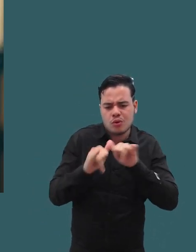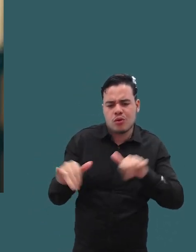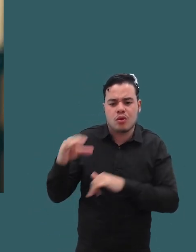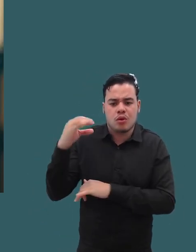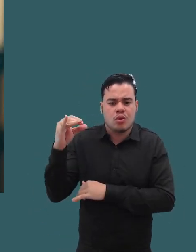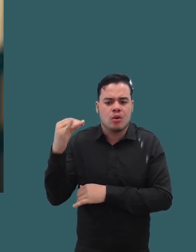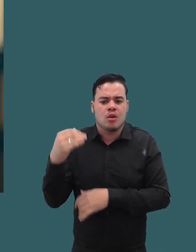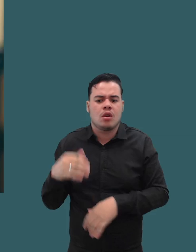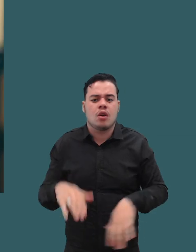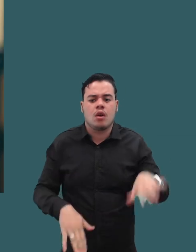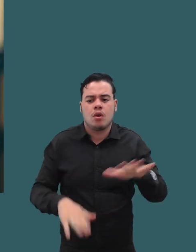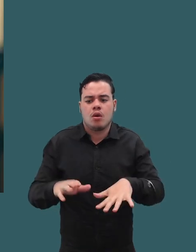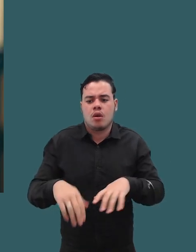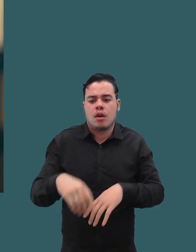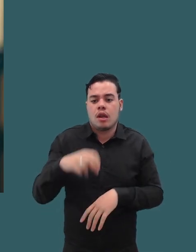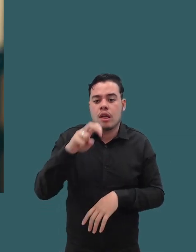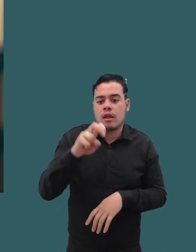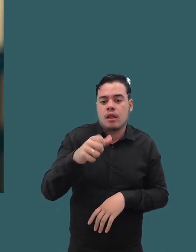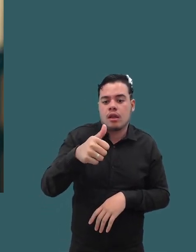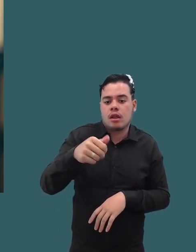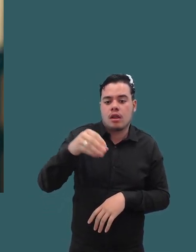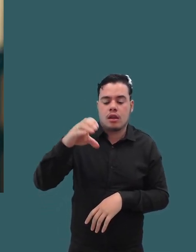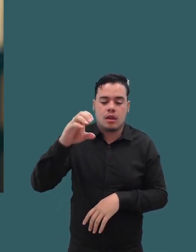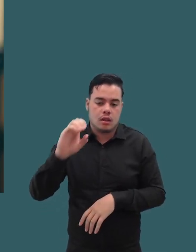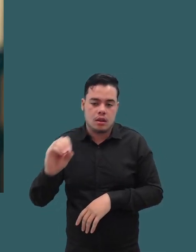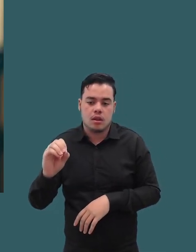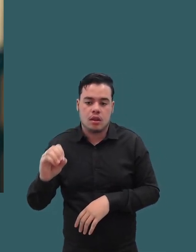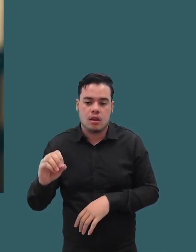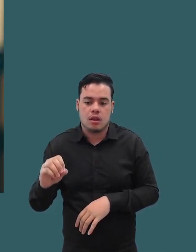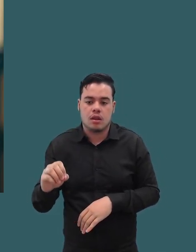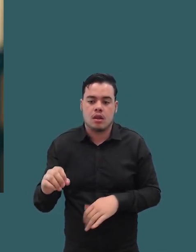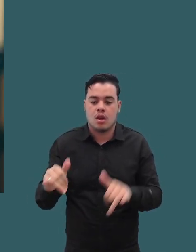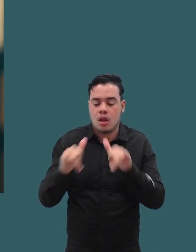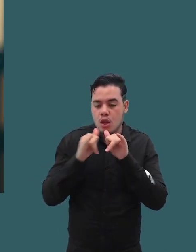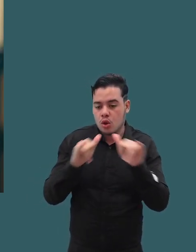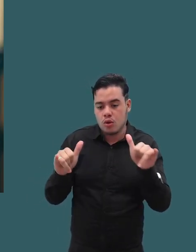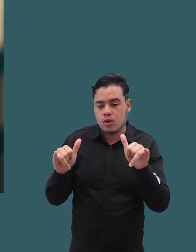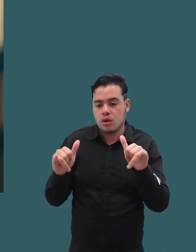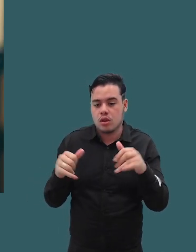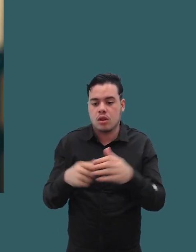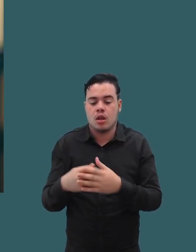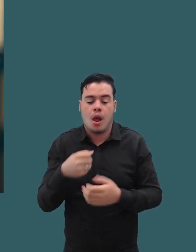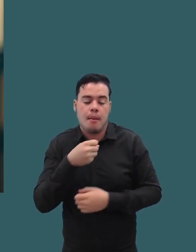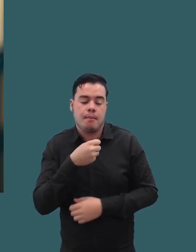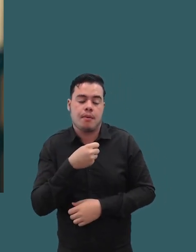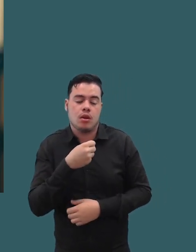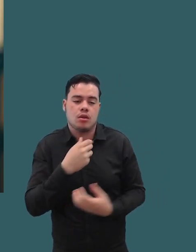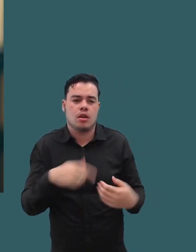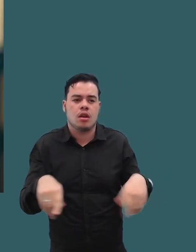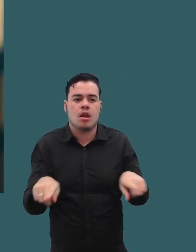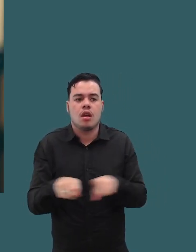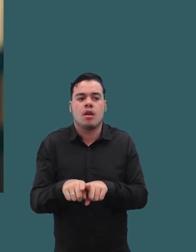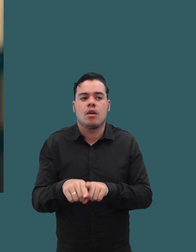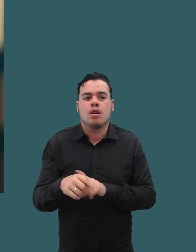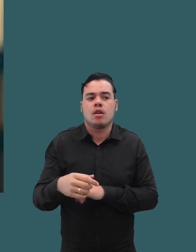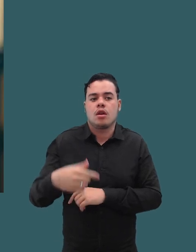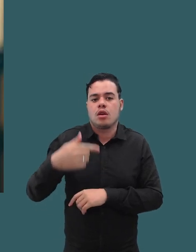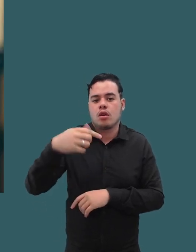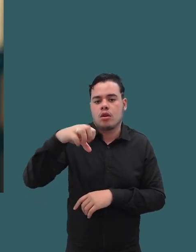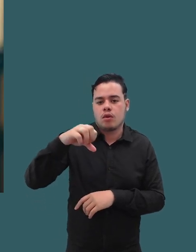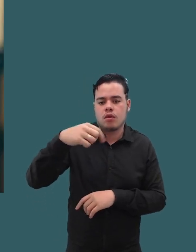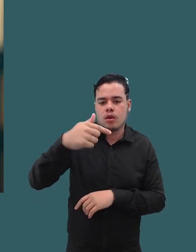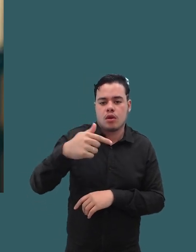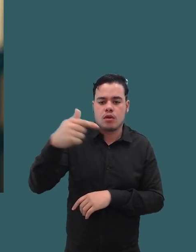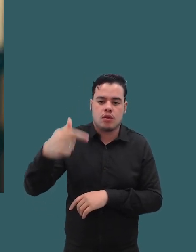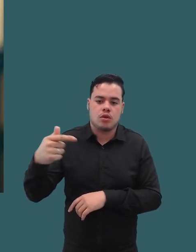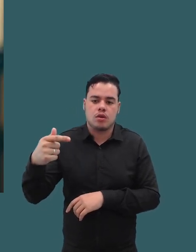publicaram 510 notícias em jornais e revistas e participaram de 922 programas de rádio e